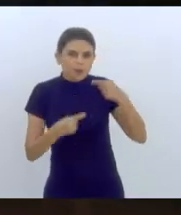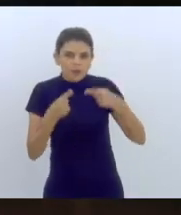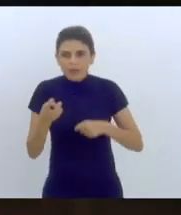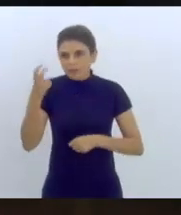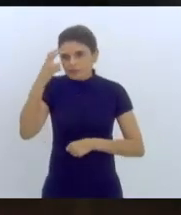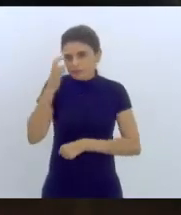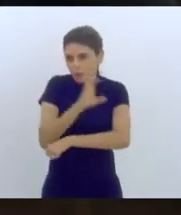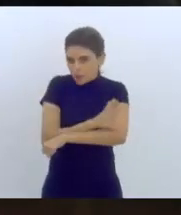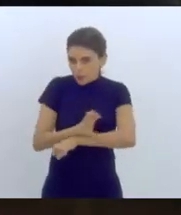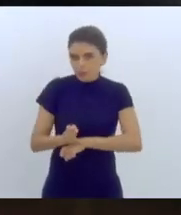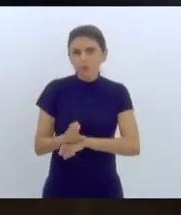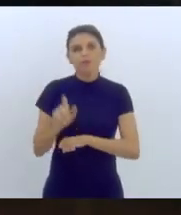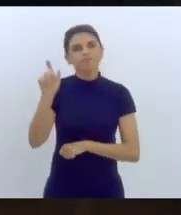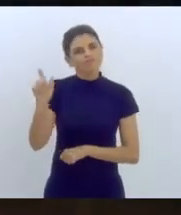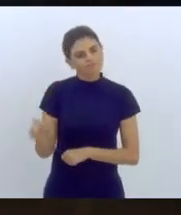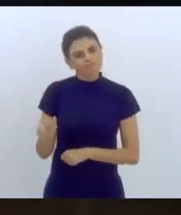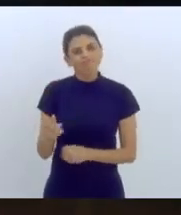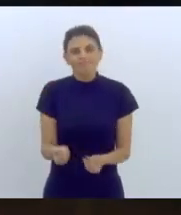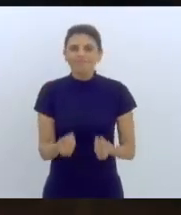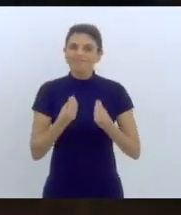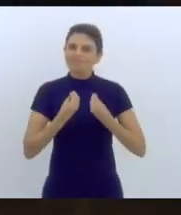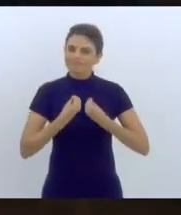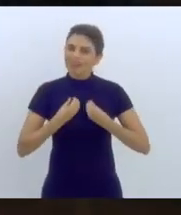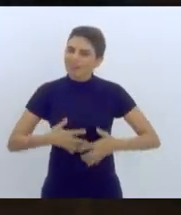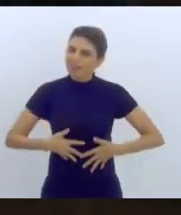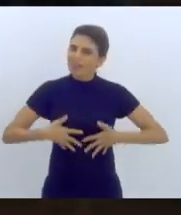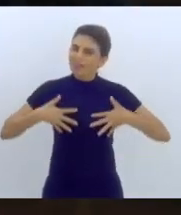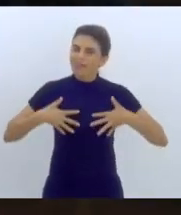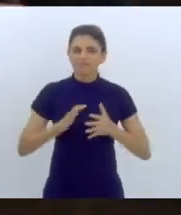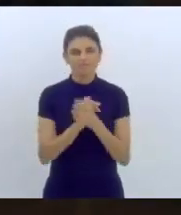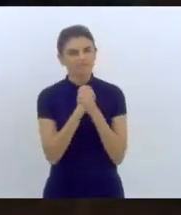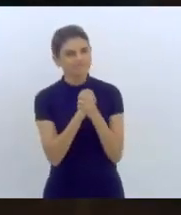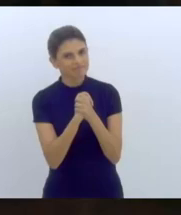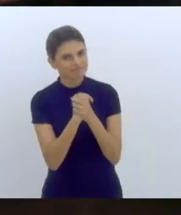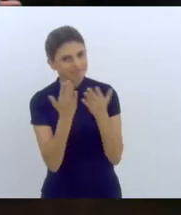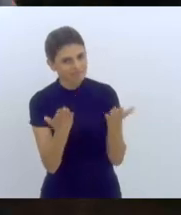Então, sua presença aí engrandece o parlamento. Parabéns.